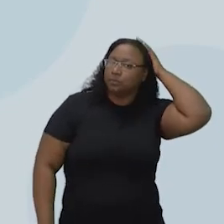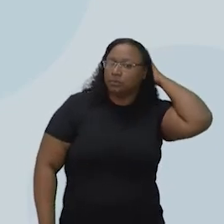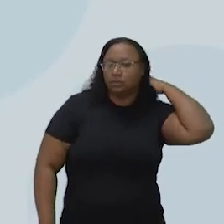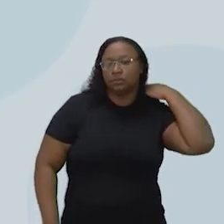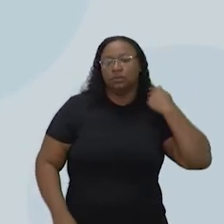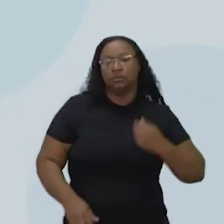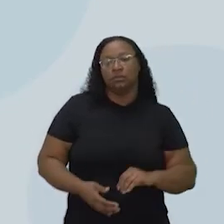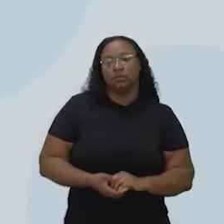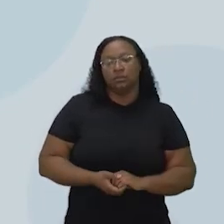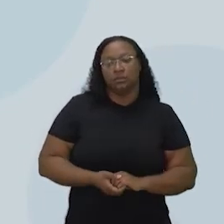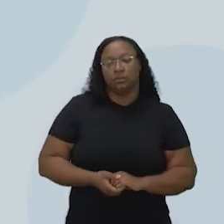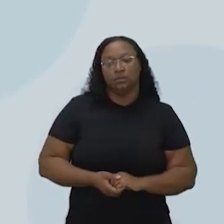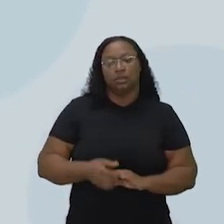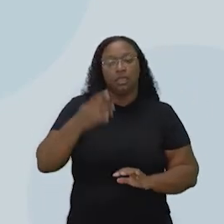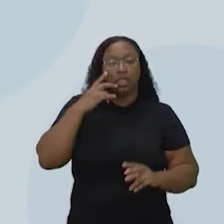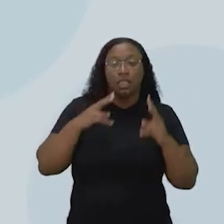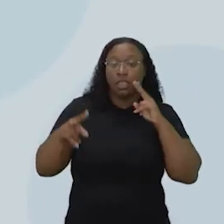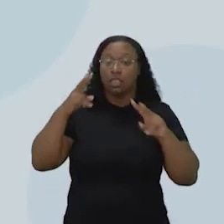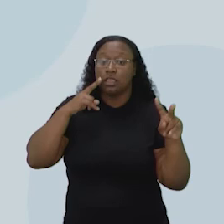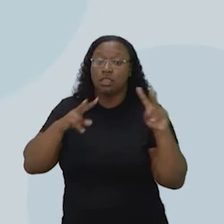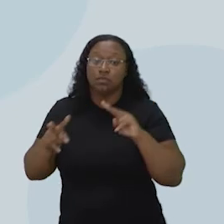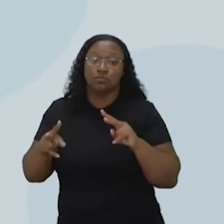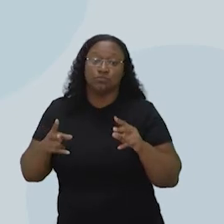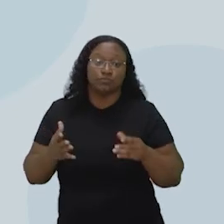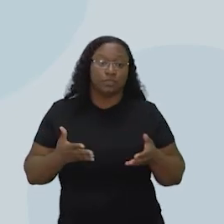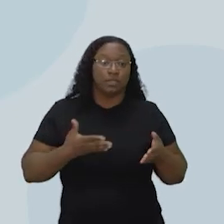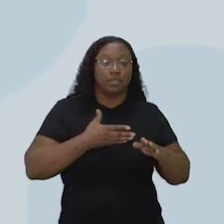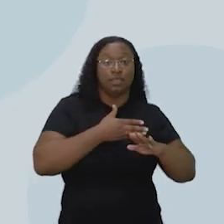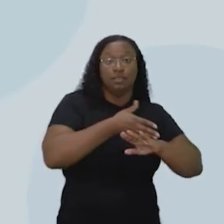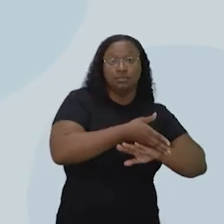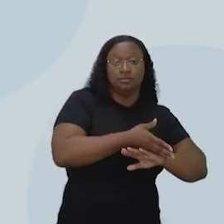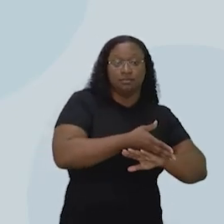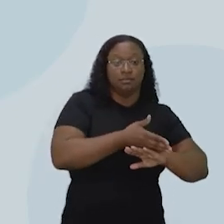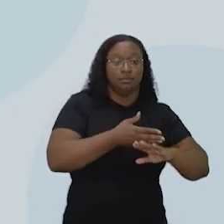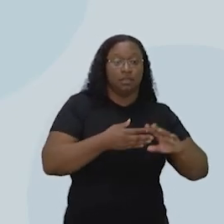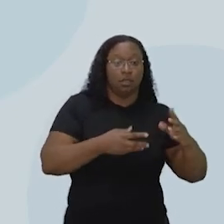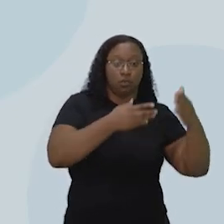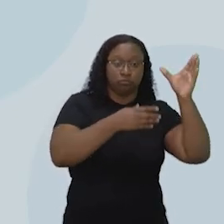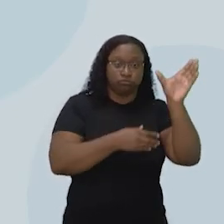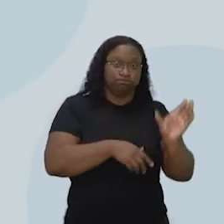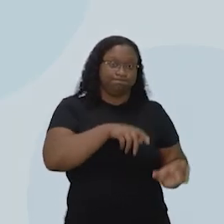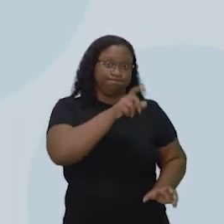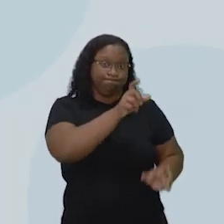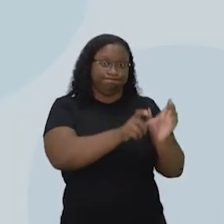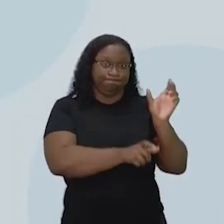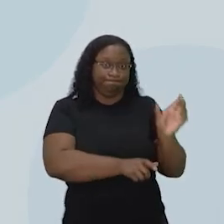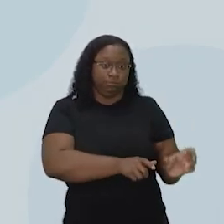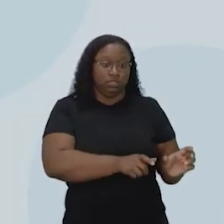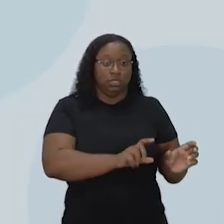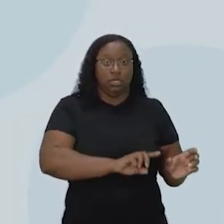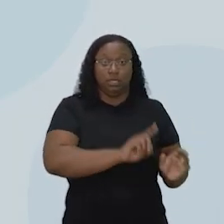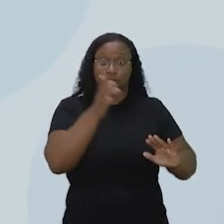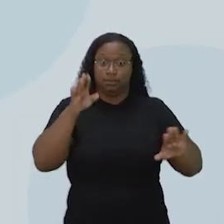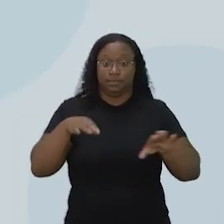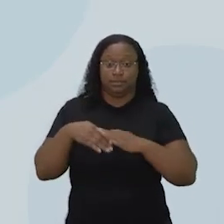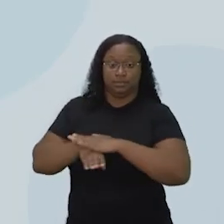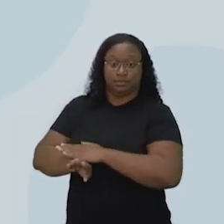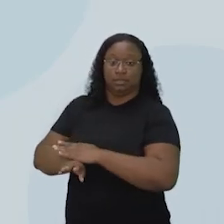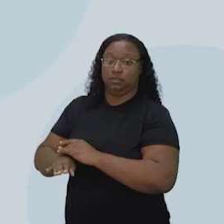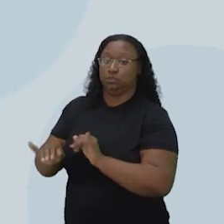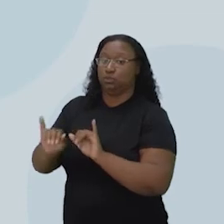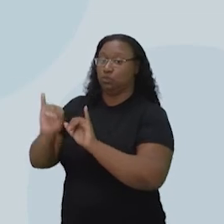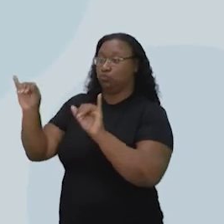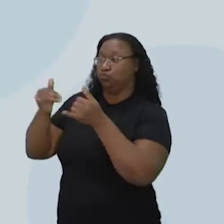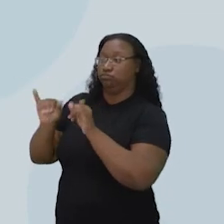que são os biocombustíveis que estão saindo. Então, assim, o Brasil ele é muito rico nisso, então